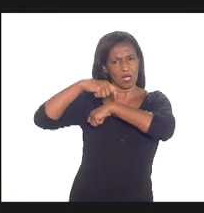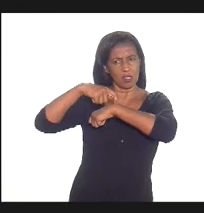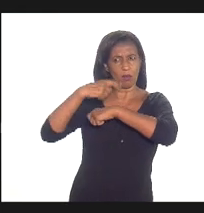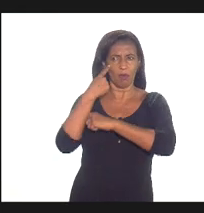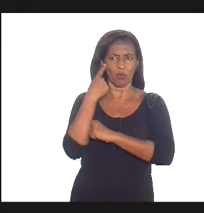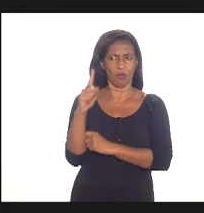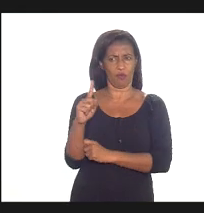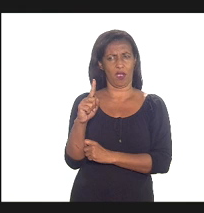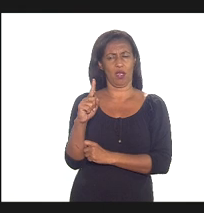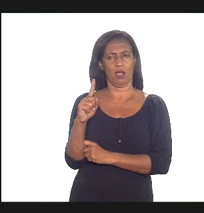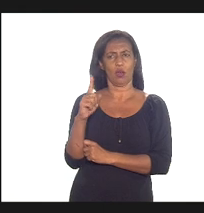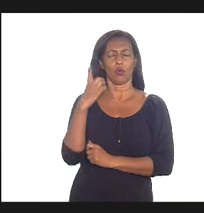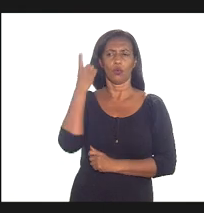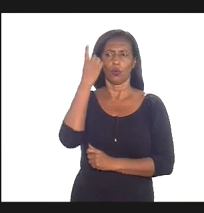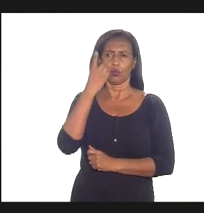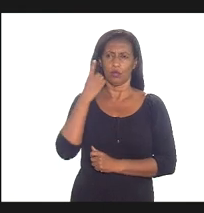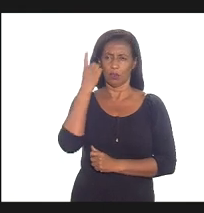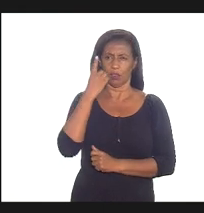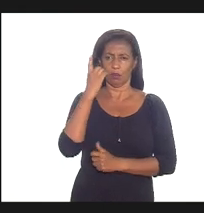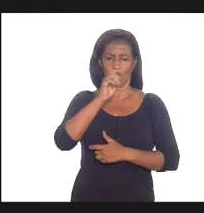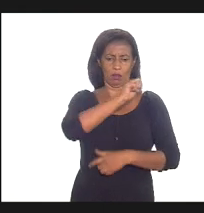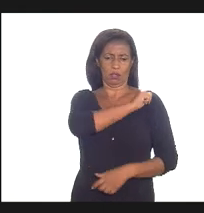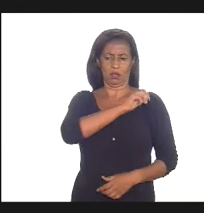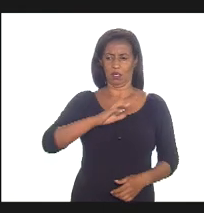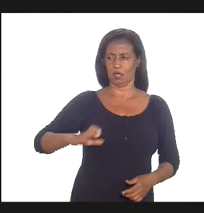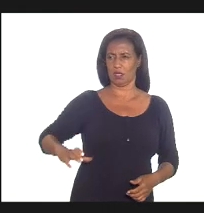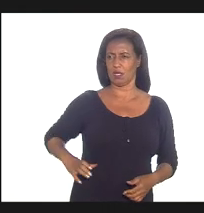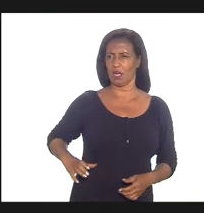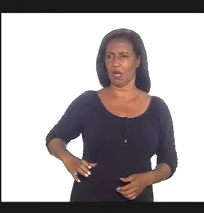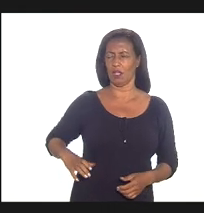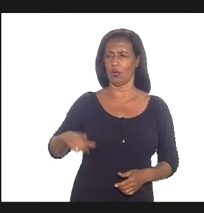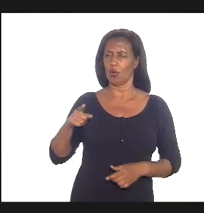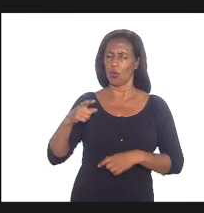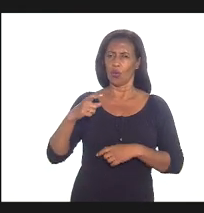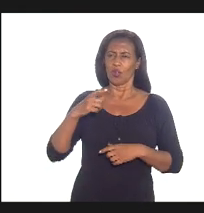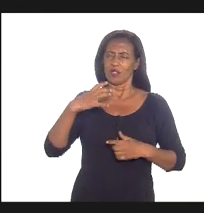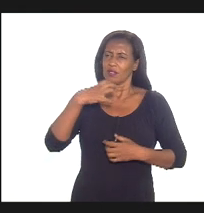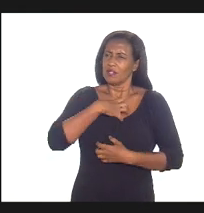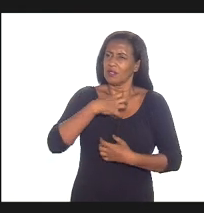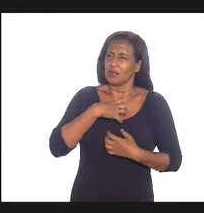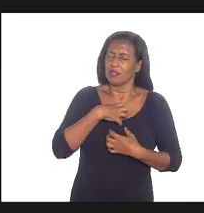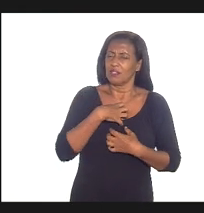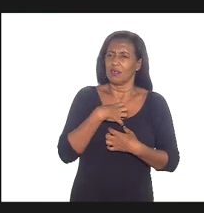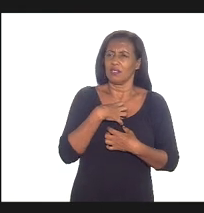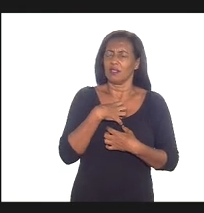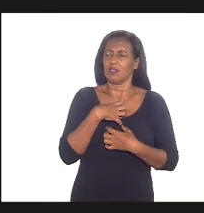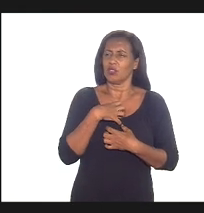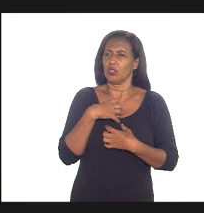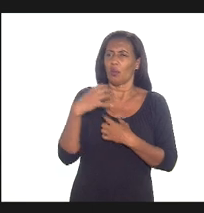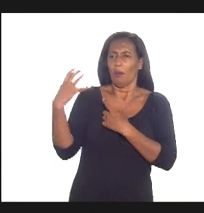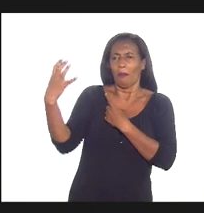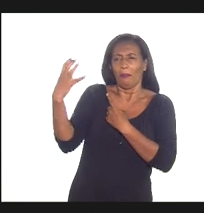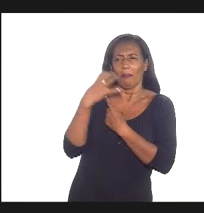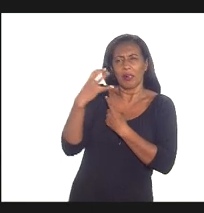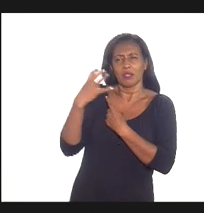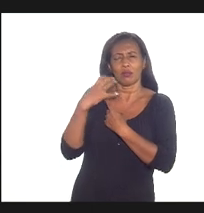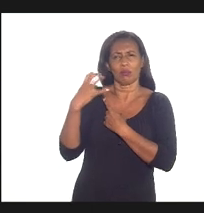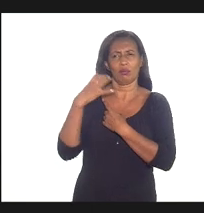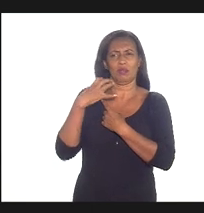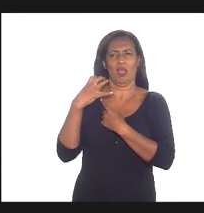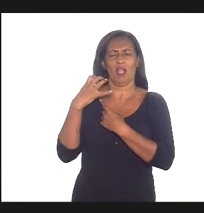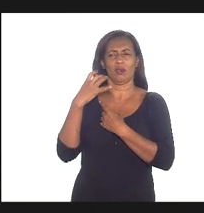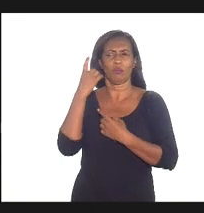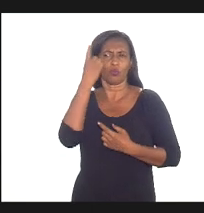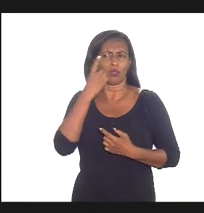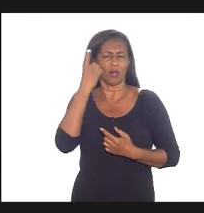André Siciliano, né, numa situação não constrangedora, mas se sentindo pressionado pelos